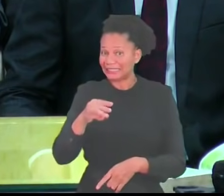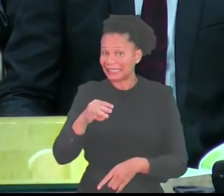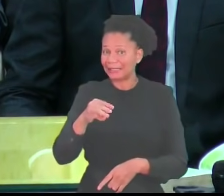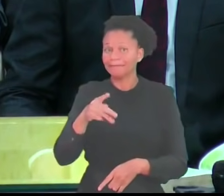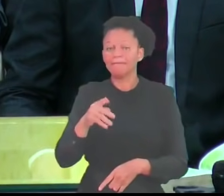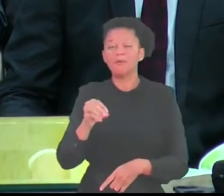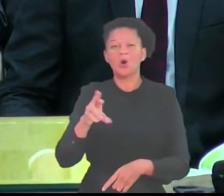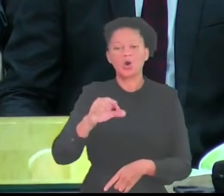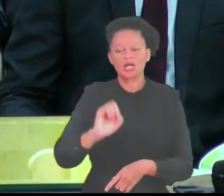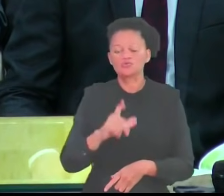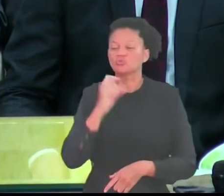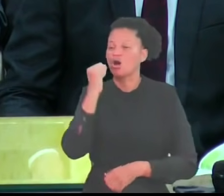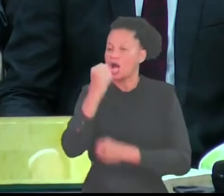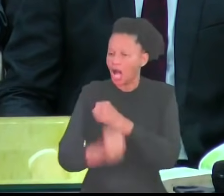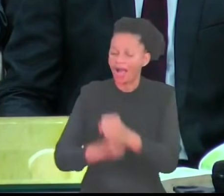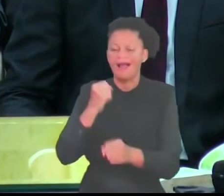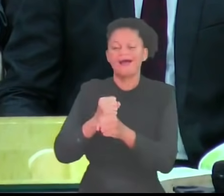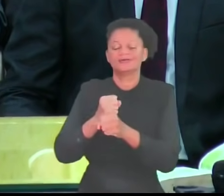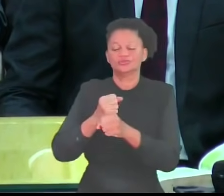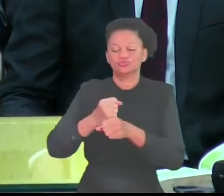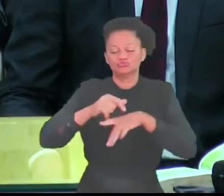ano em ano.